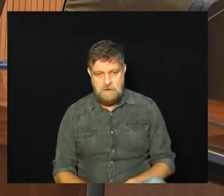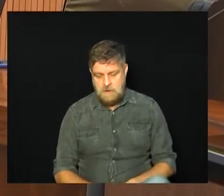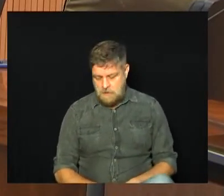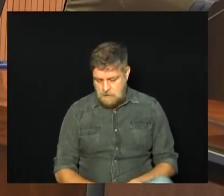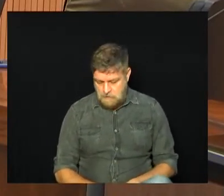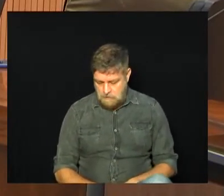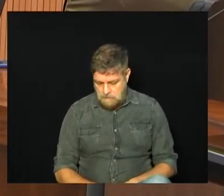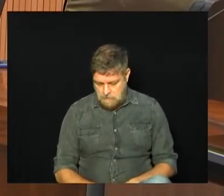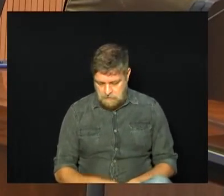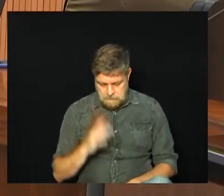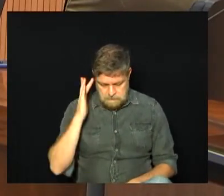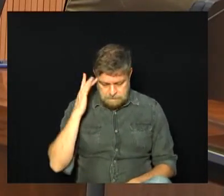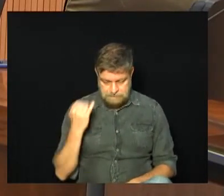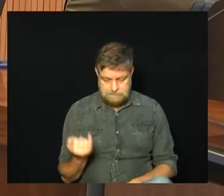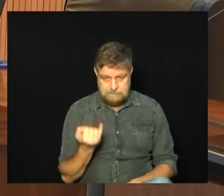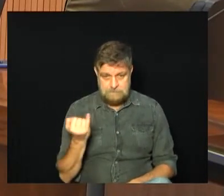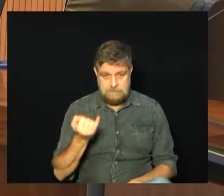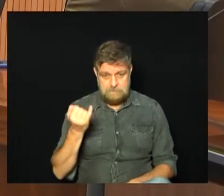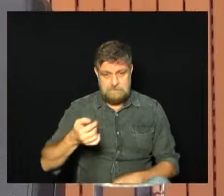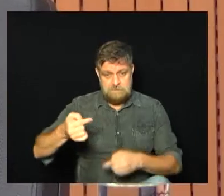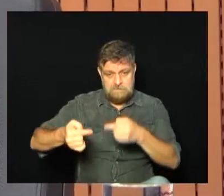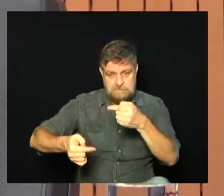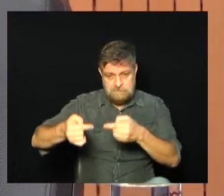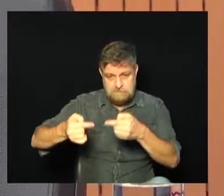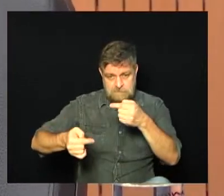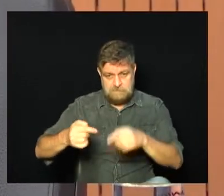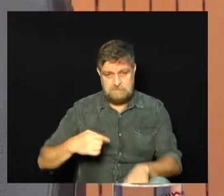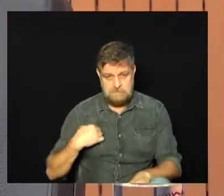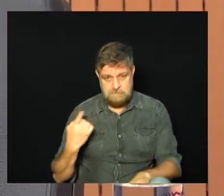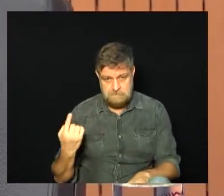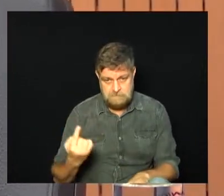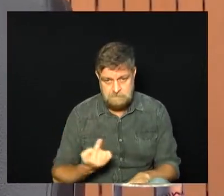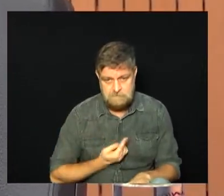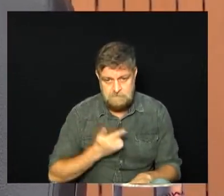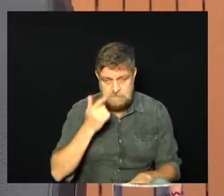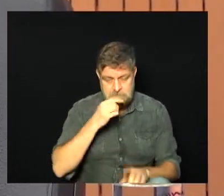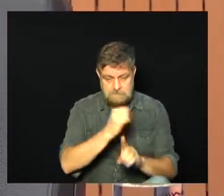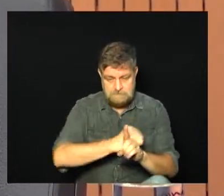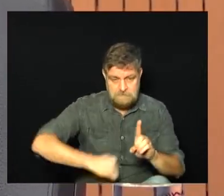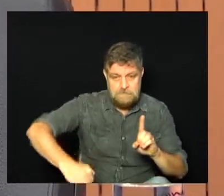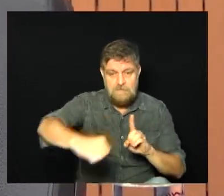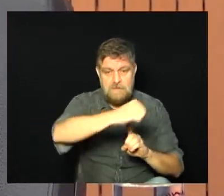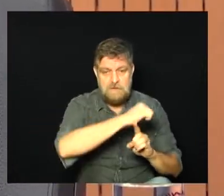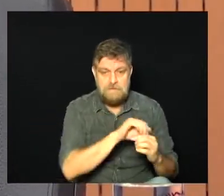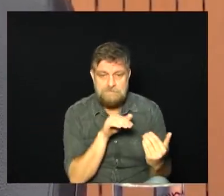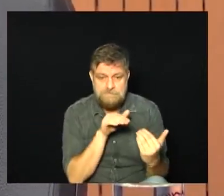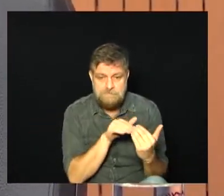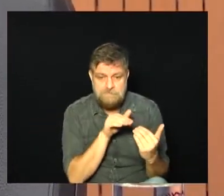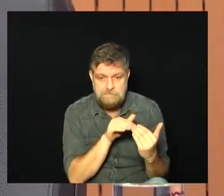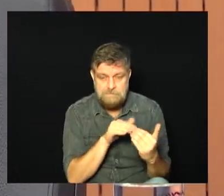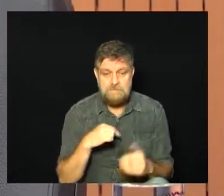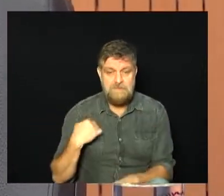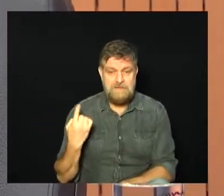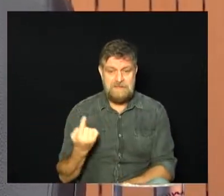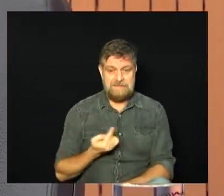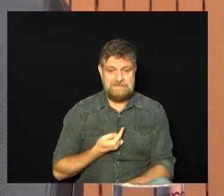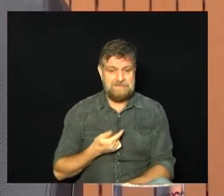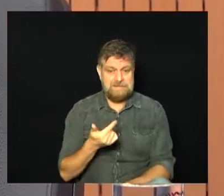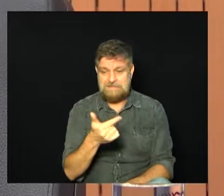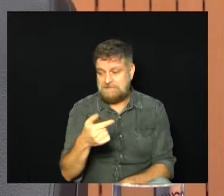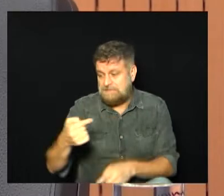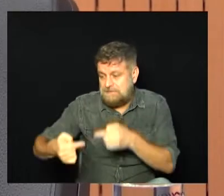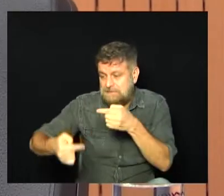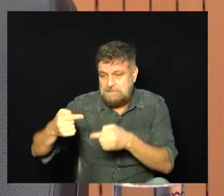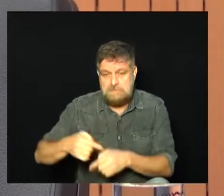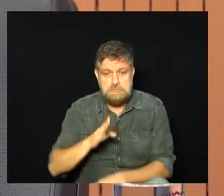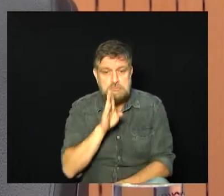Bom, eu acho que é importante essa discussão justamente para a gente construir algo que a sociedade queira, né? Então, se a gente não tiver esse espaço de debate,